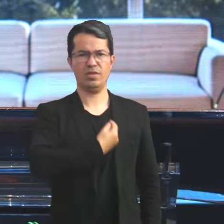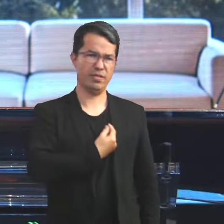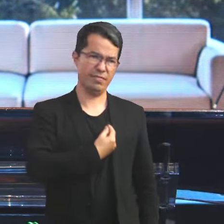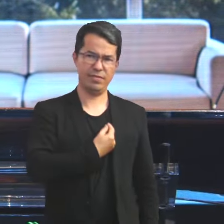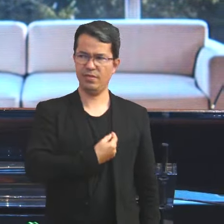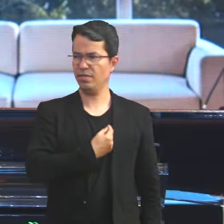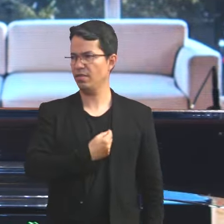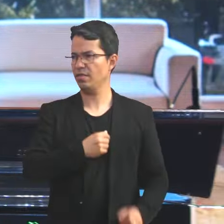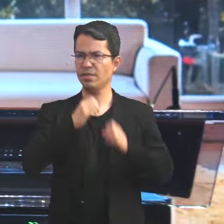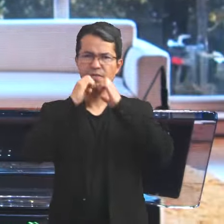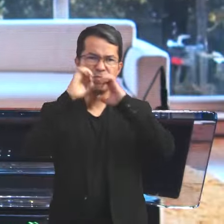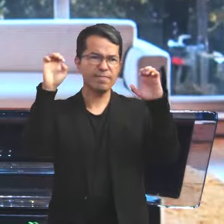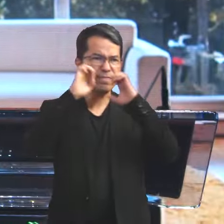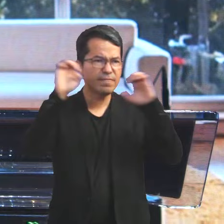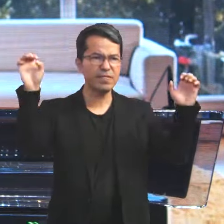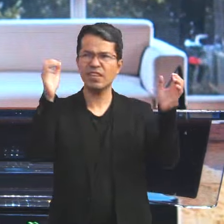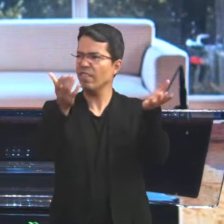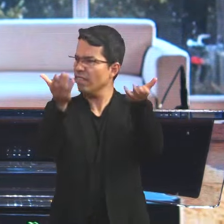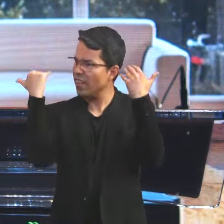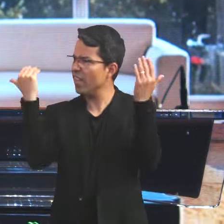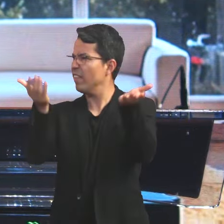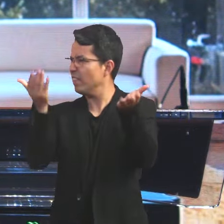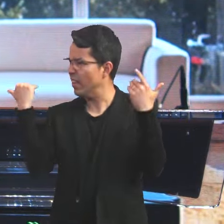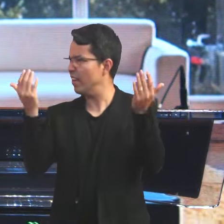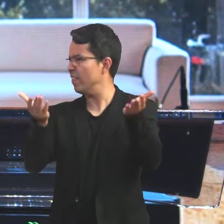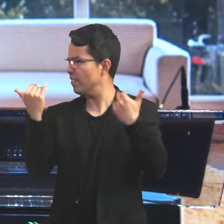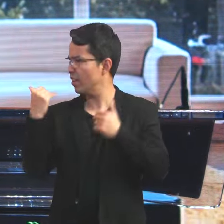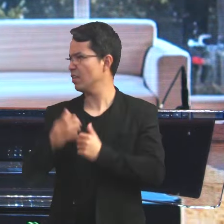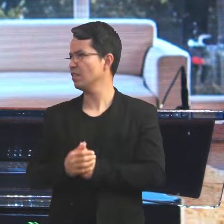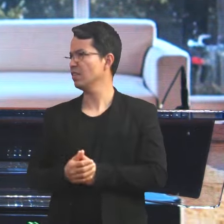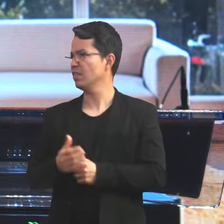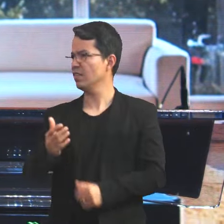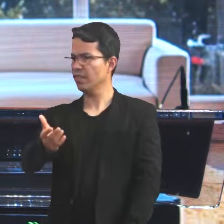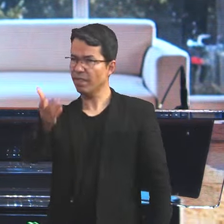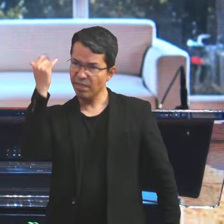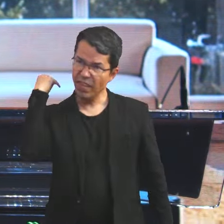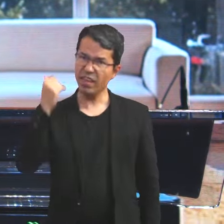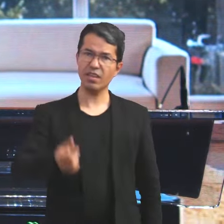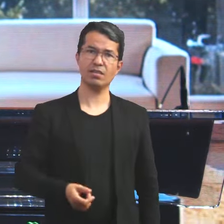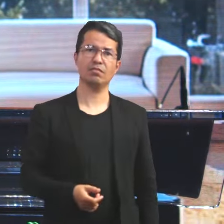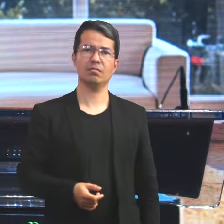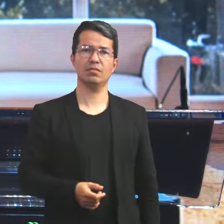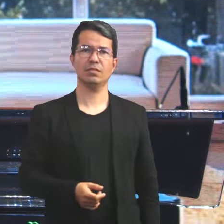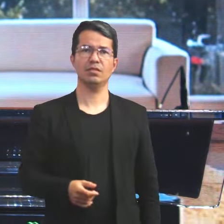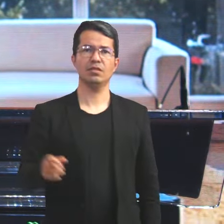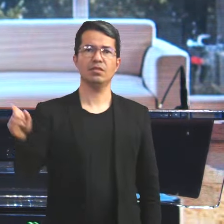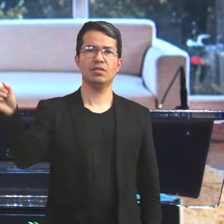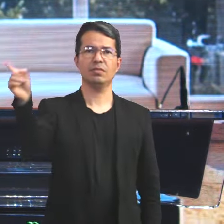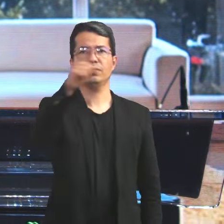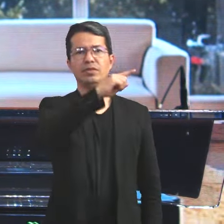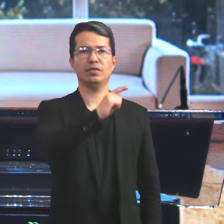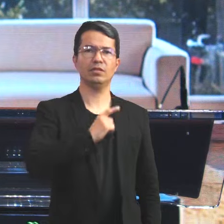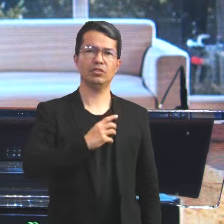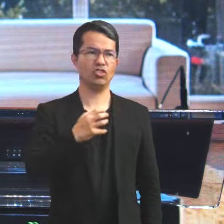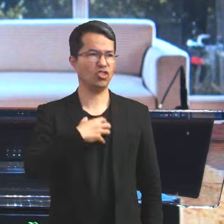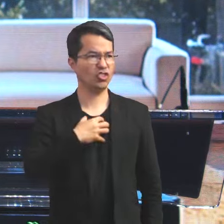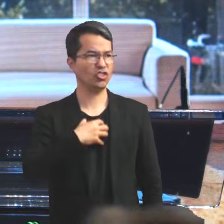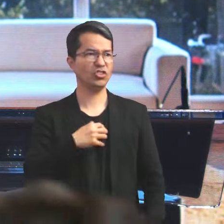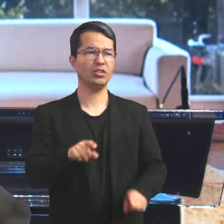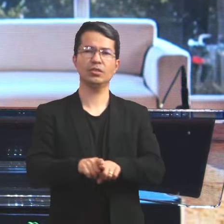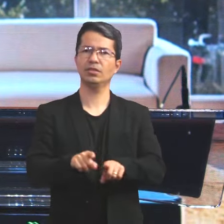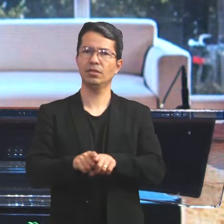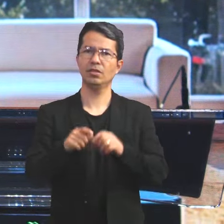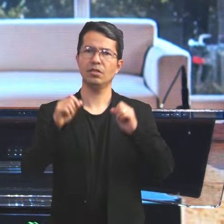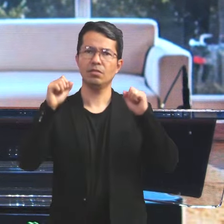venha venha venha venha venha tem mais gente tem mais gente vem para cá vem para cá vem para cá seja intencional pode